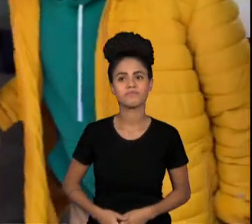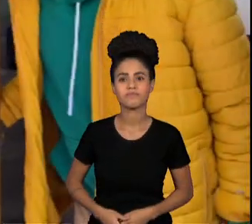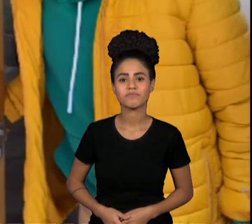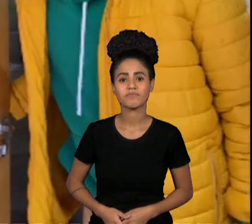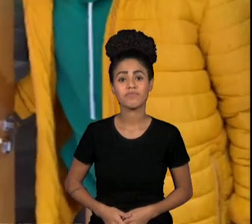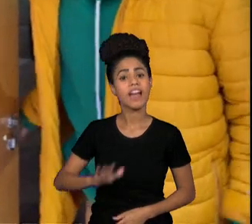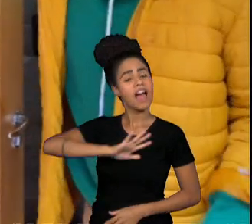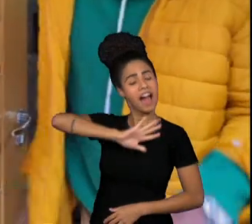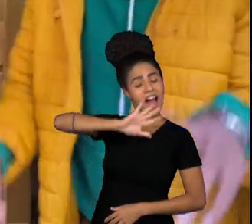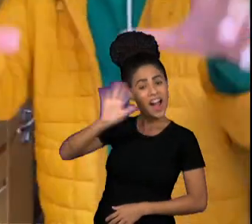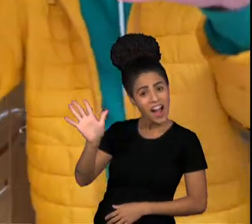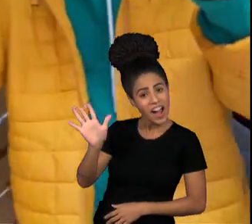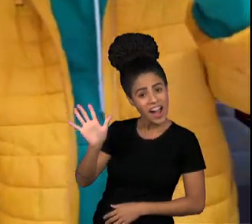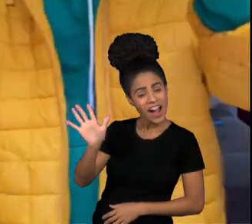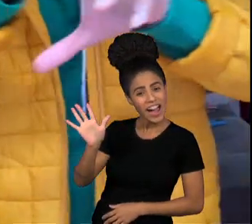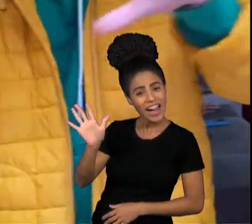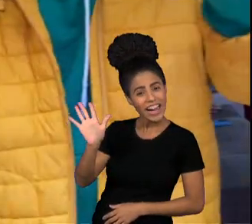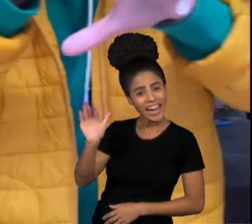Salve!